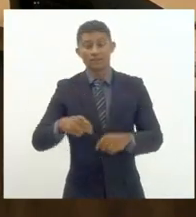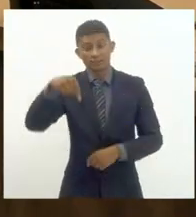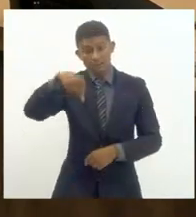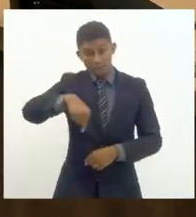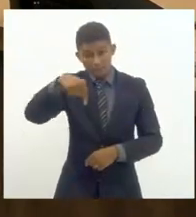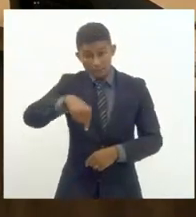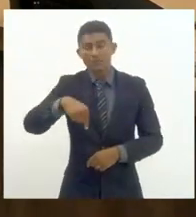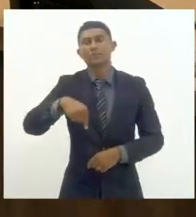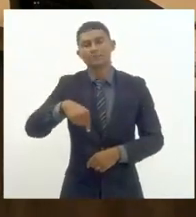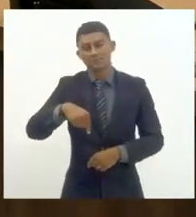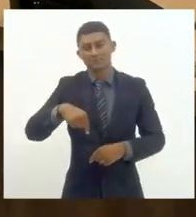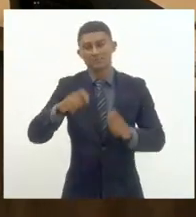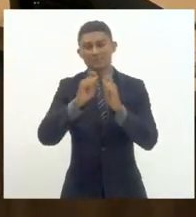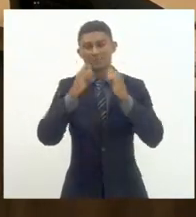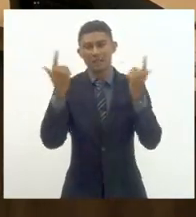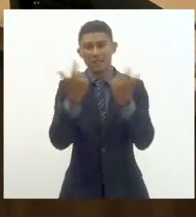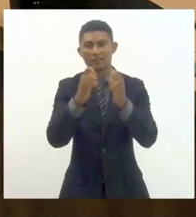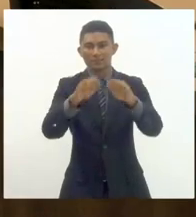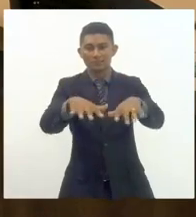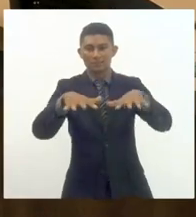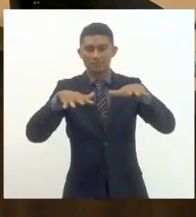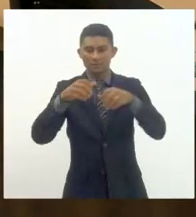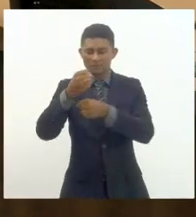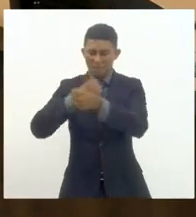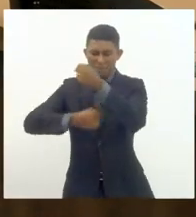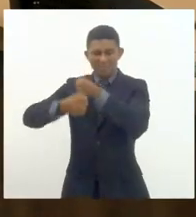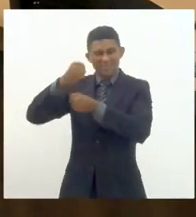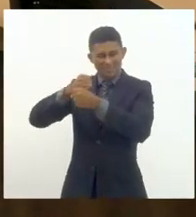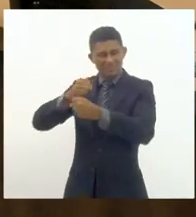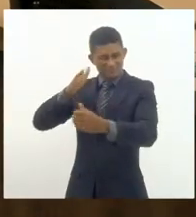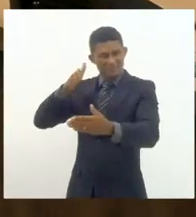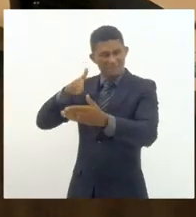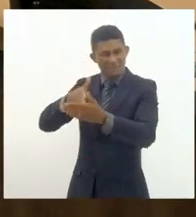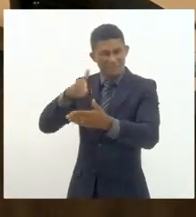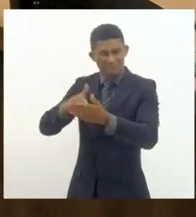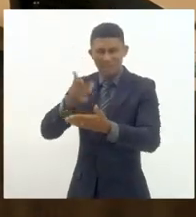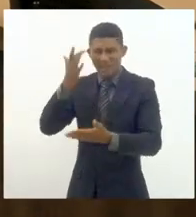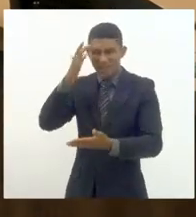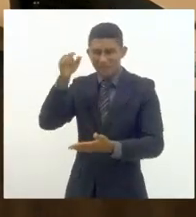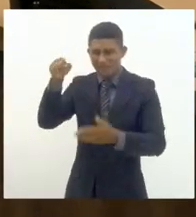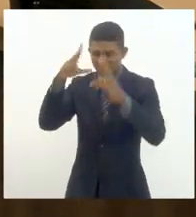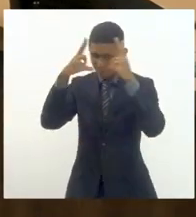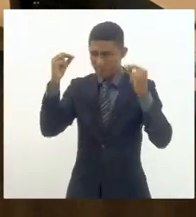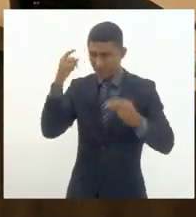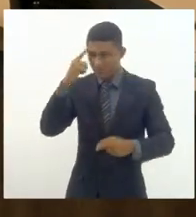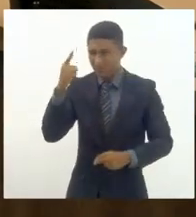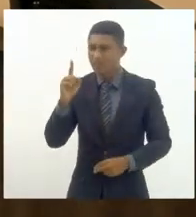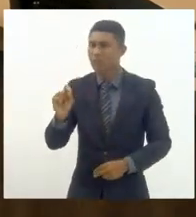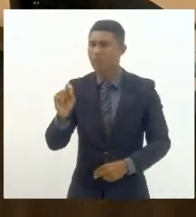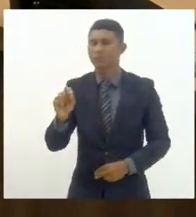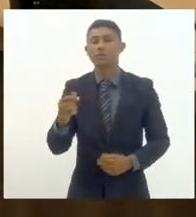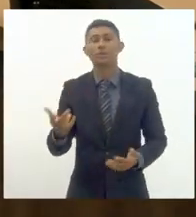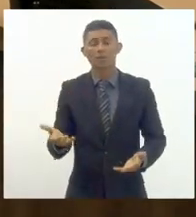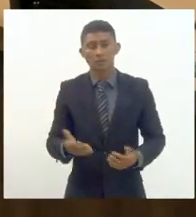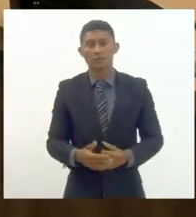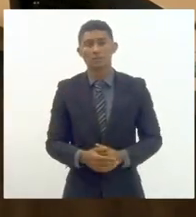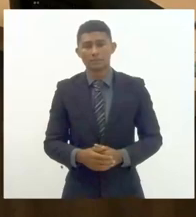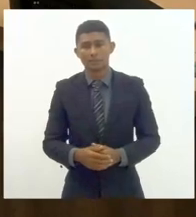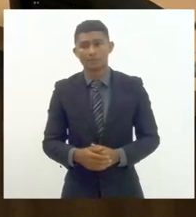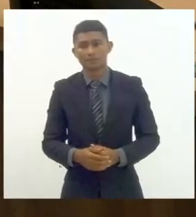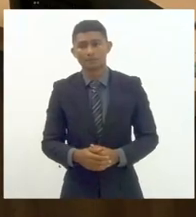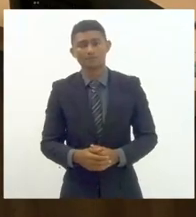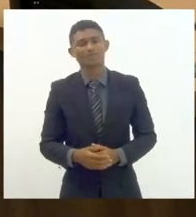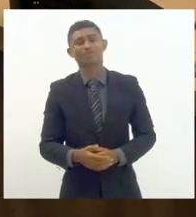plenário, revelando no final do ano passado, não sei se deputada enfermeira Rejane lembra, a situação em